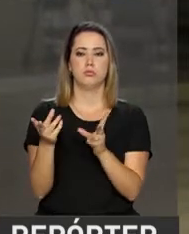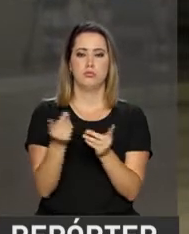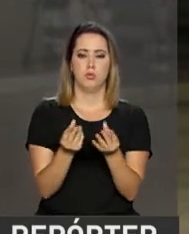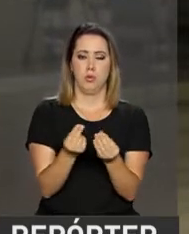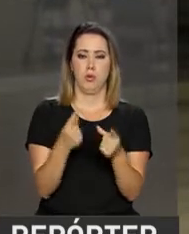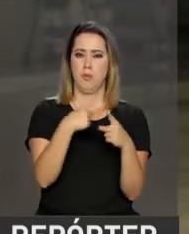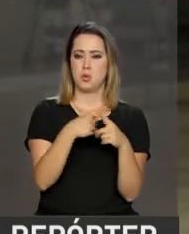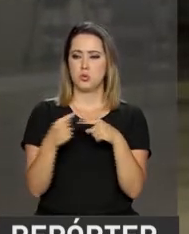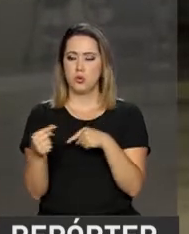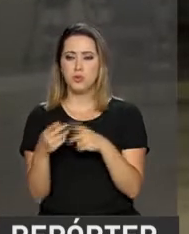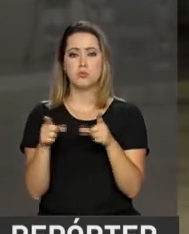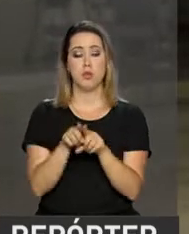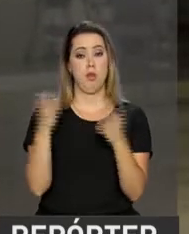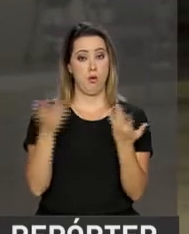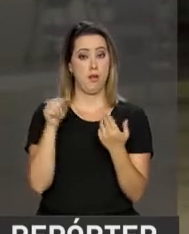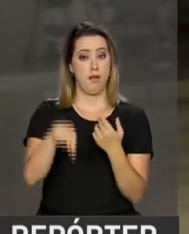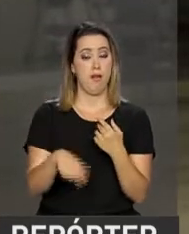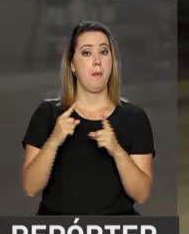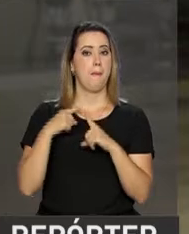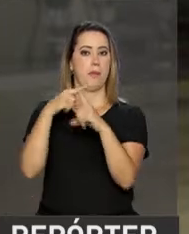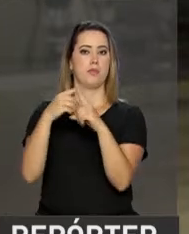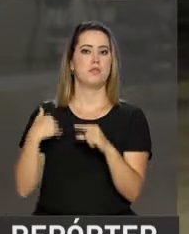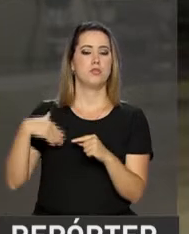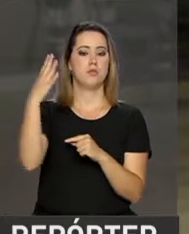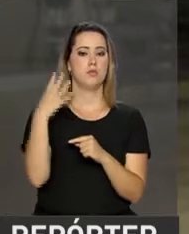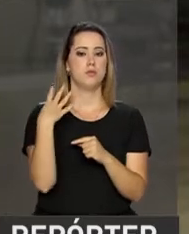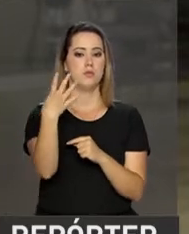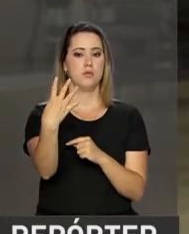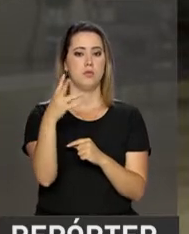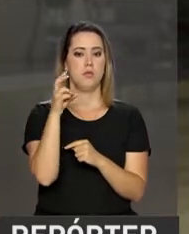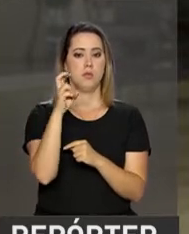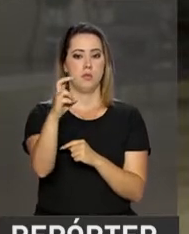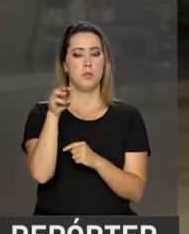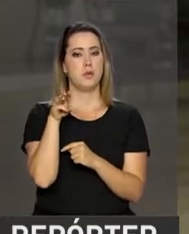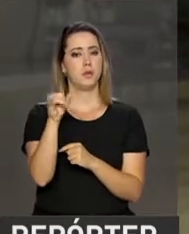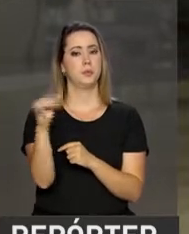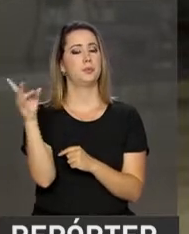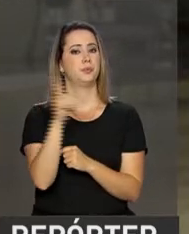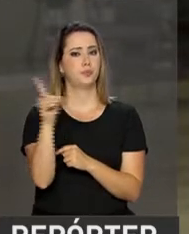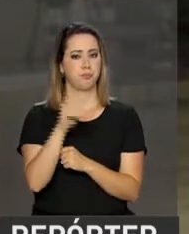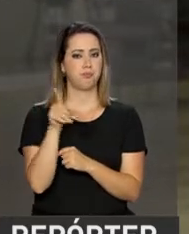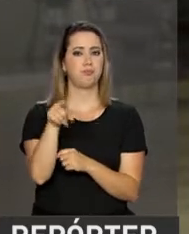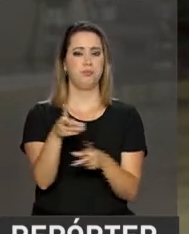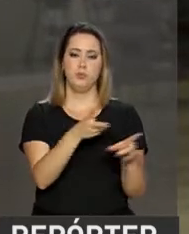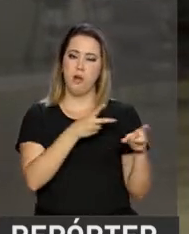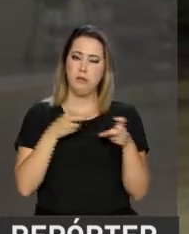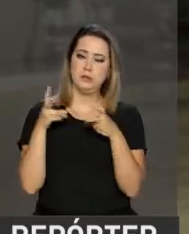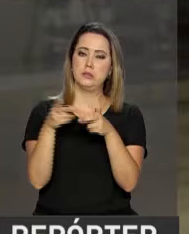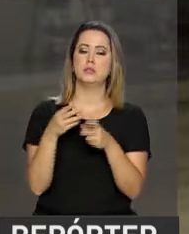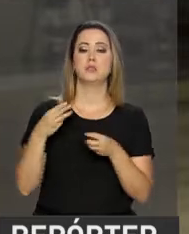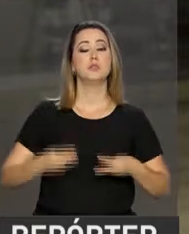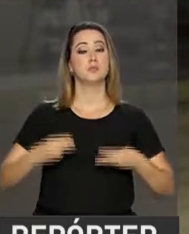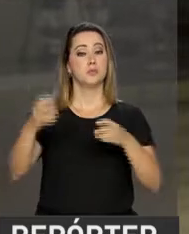como eu disse é positivo em mais do que 45 bilhões de dólares ea expectativa do ministério